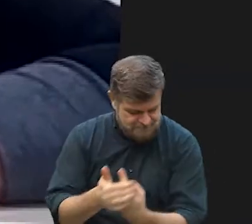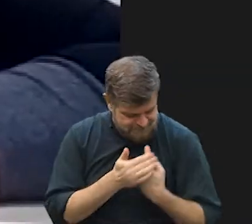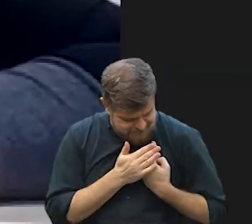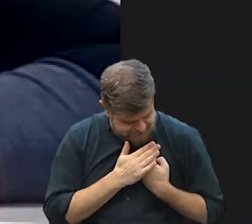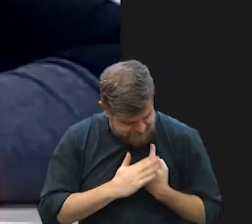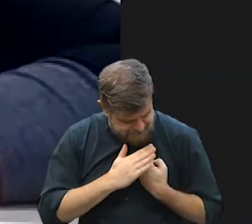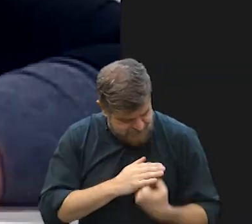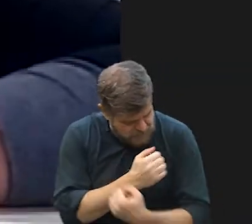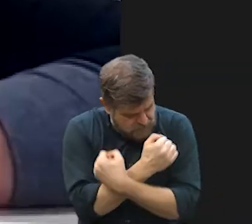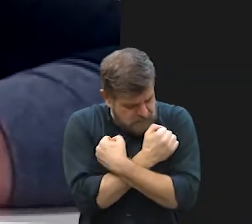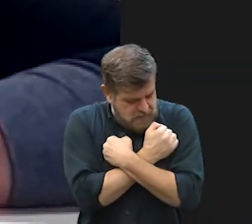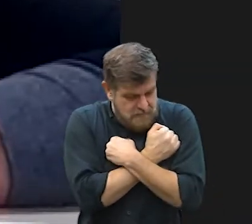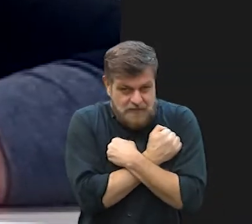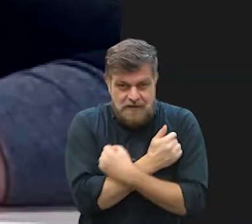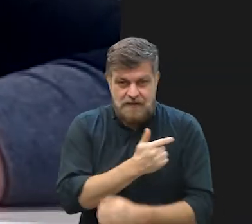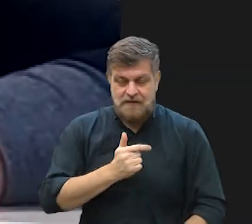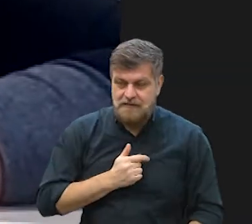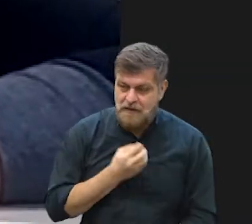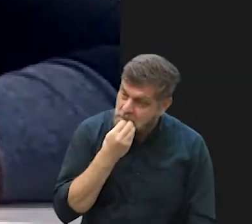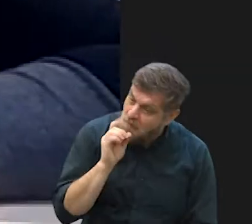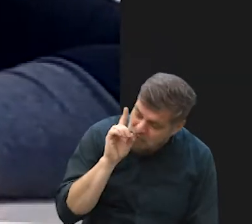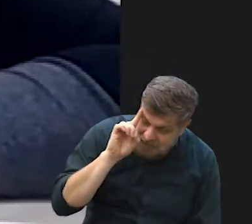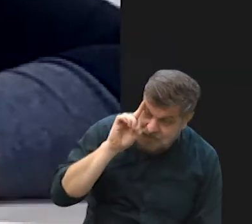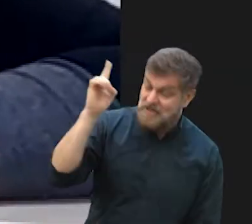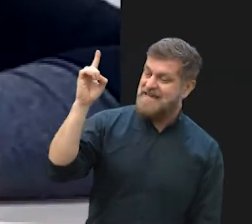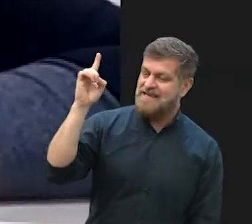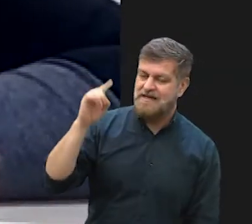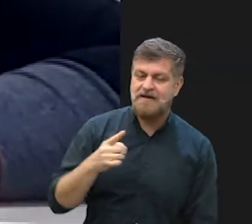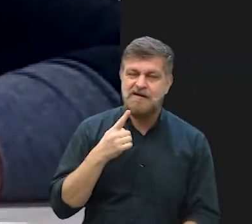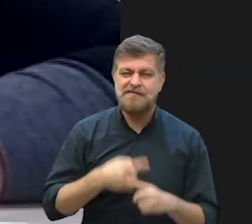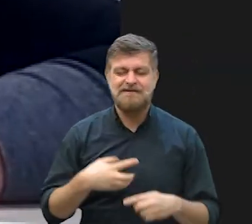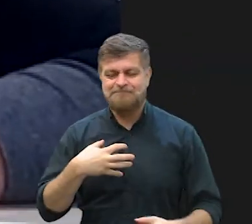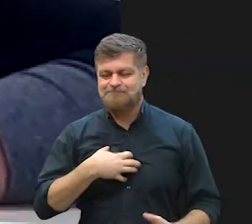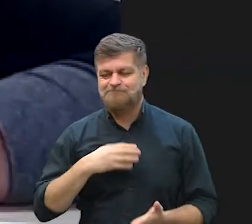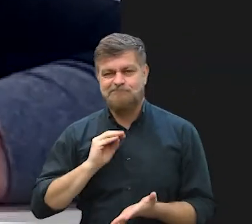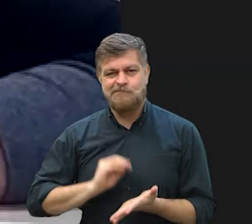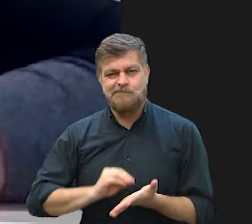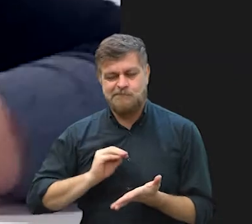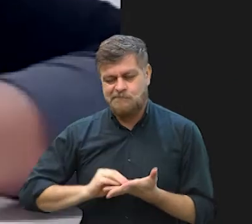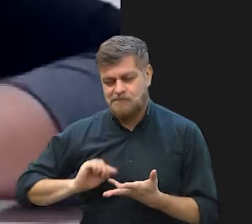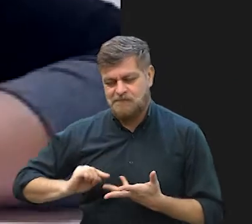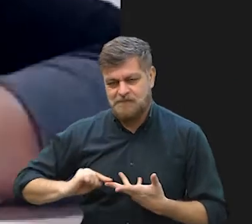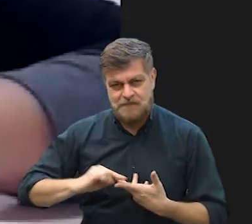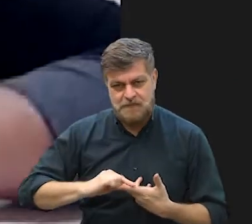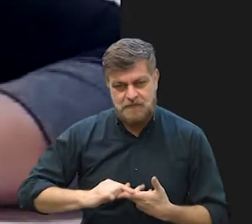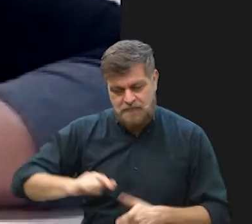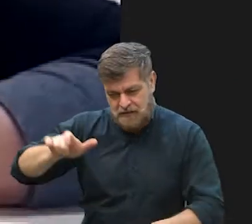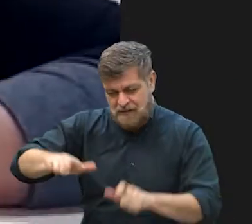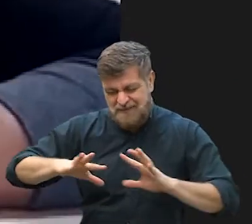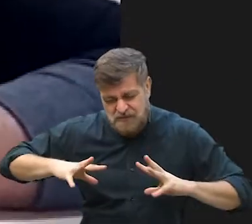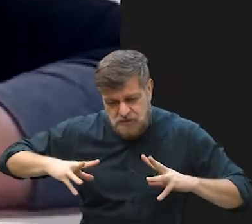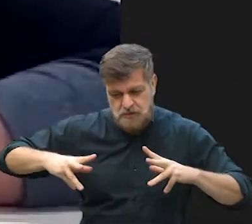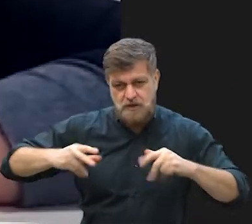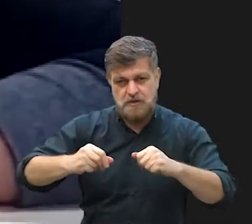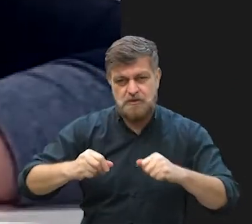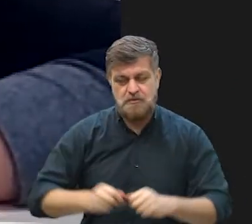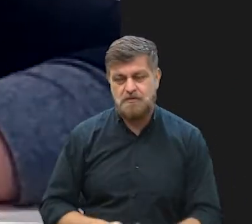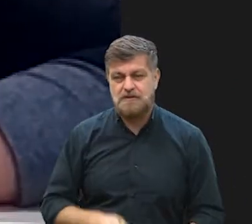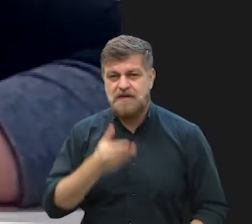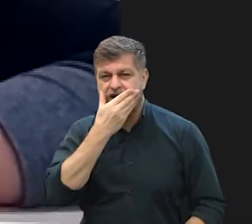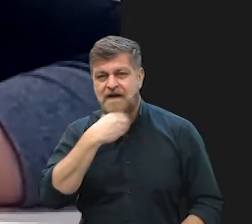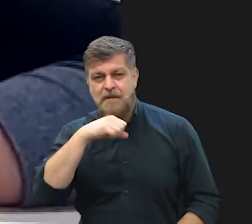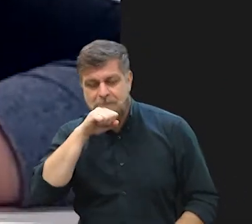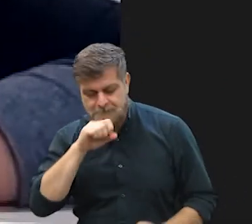abraçar, né, de ter educação, de falar um bom dia, porque assim, todas as pessoas aqui da escola, pais,